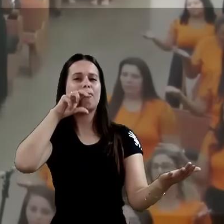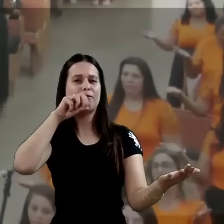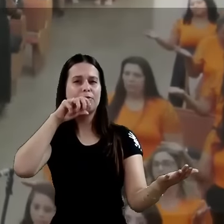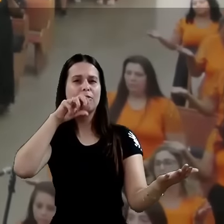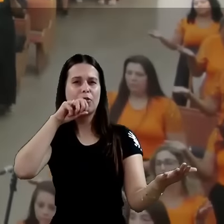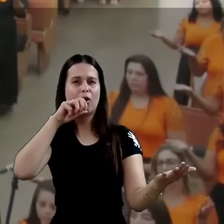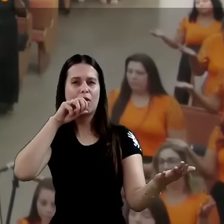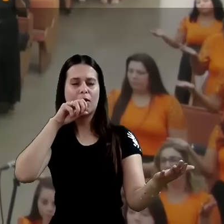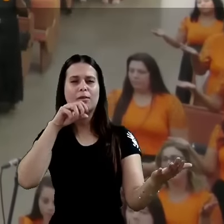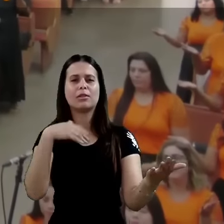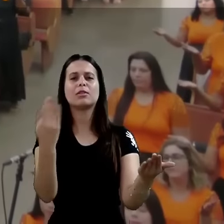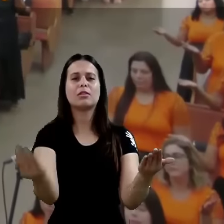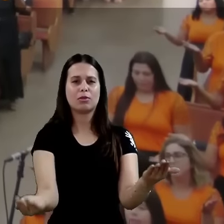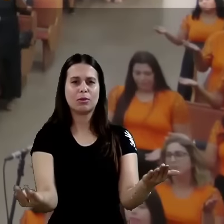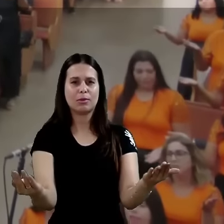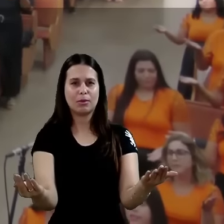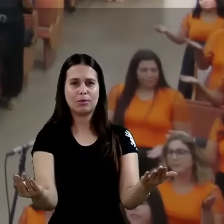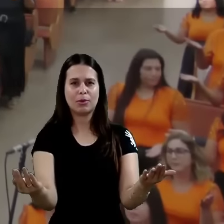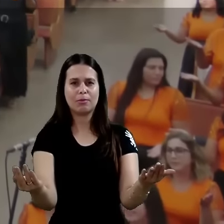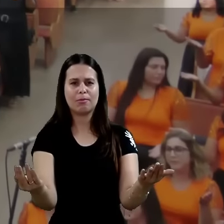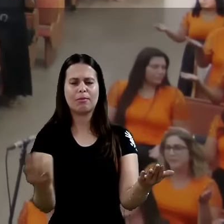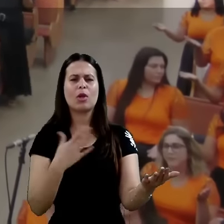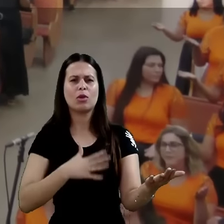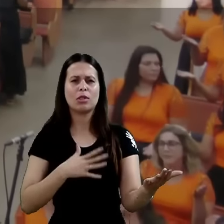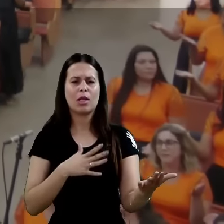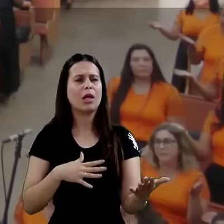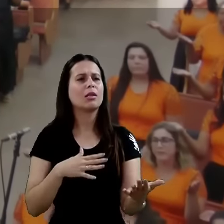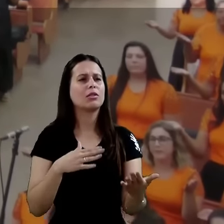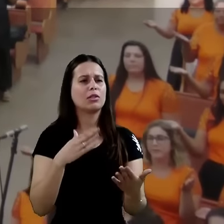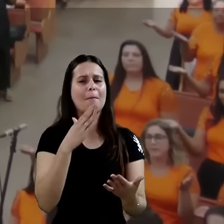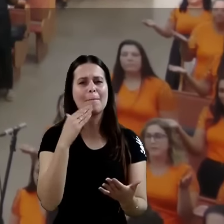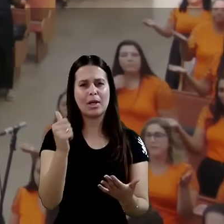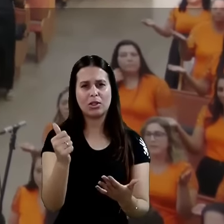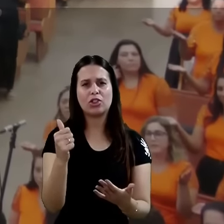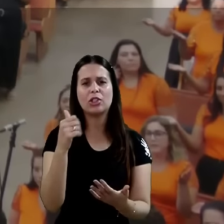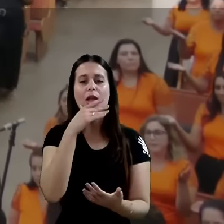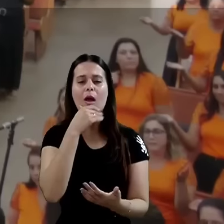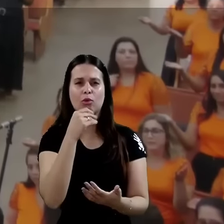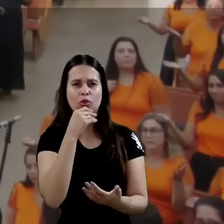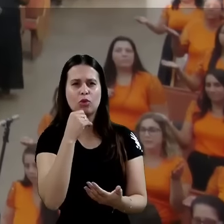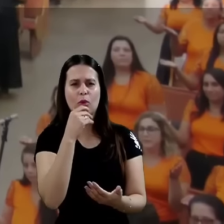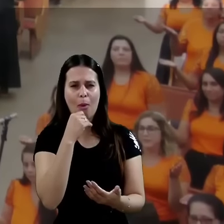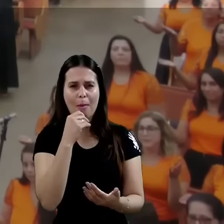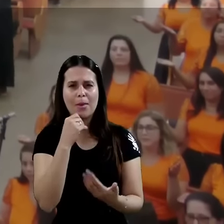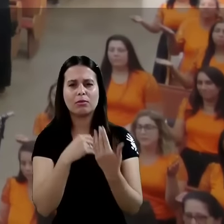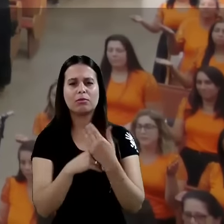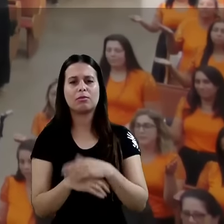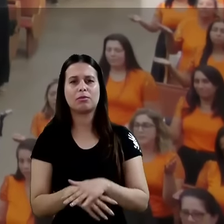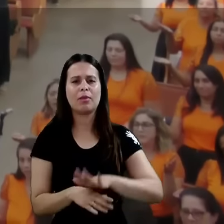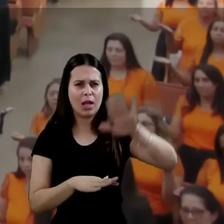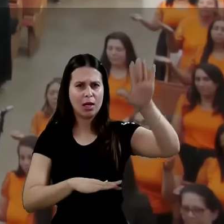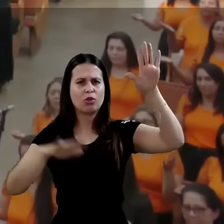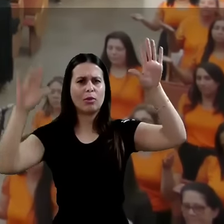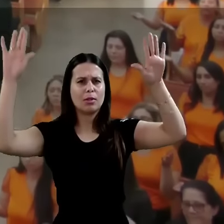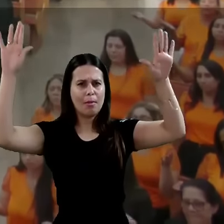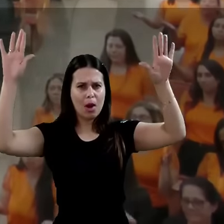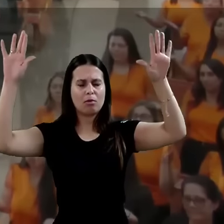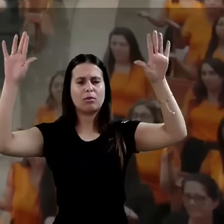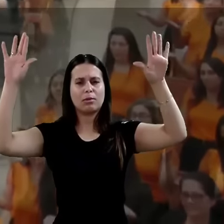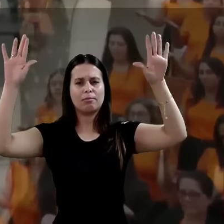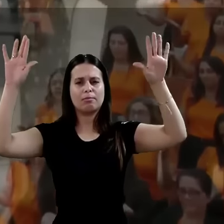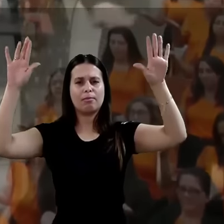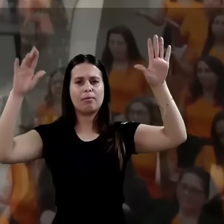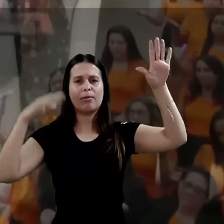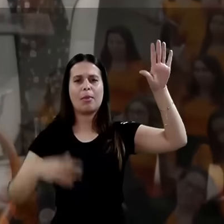estendam as mãos Eu gostaria de pedir aos homens a gentileza de erguerem as vossas mãos aos céus